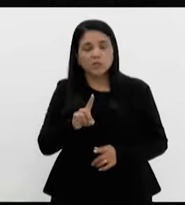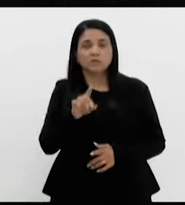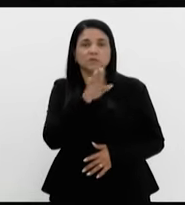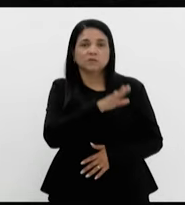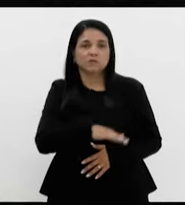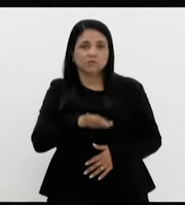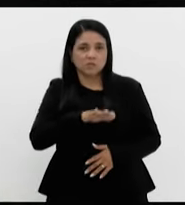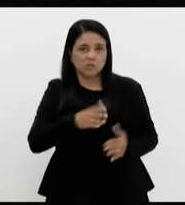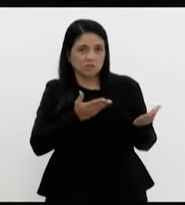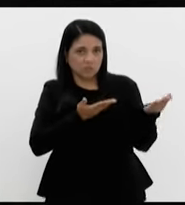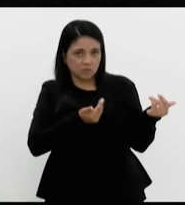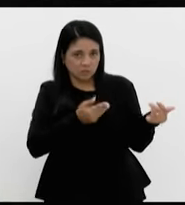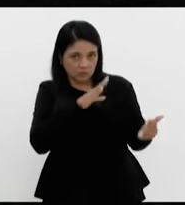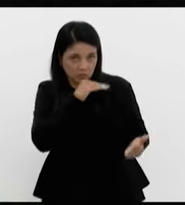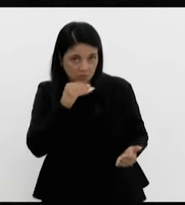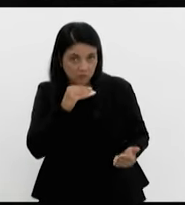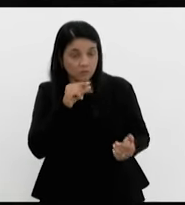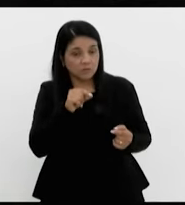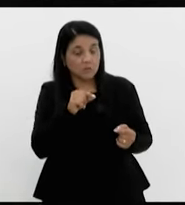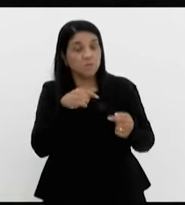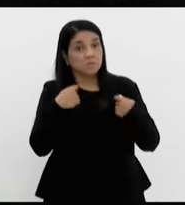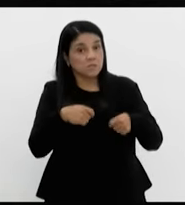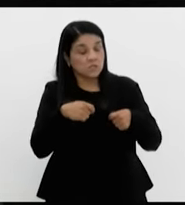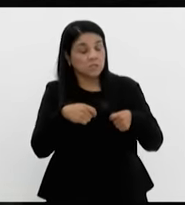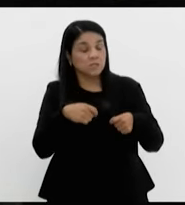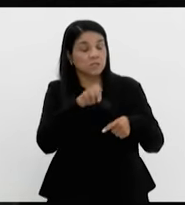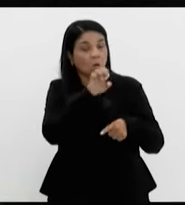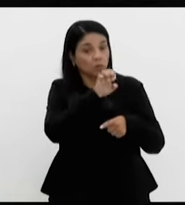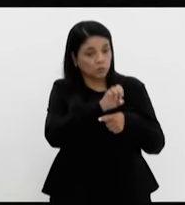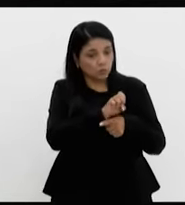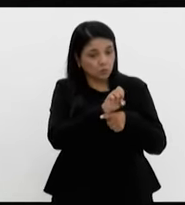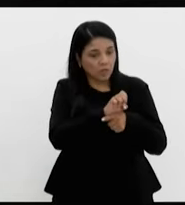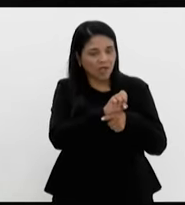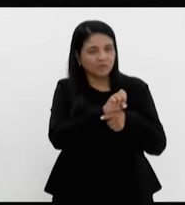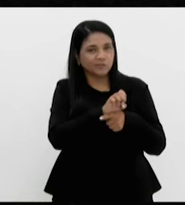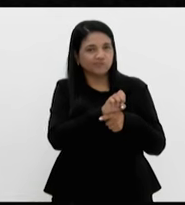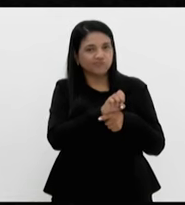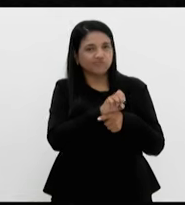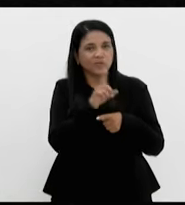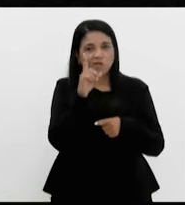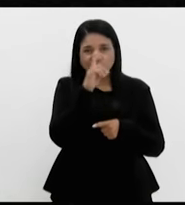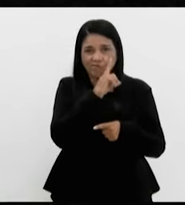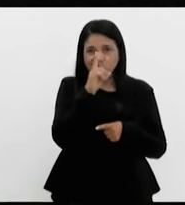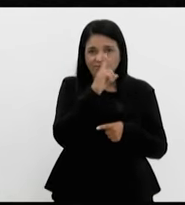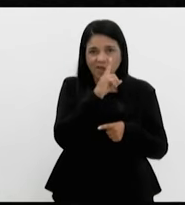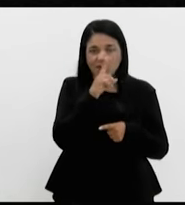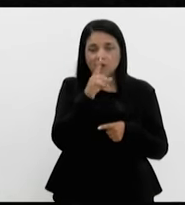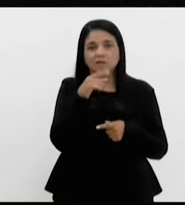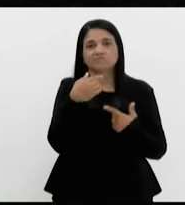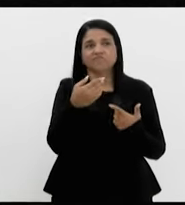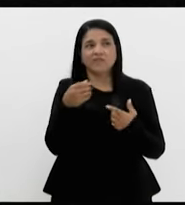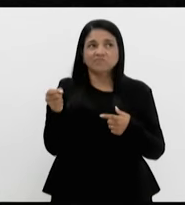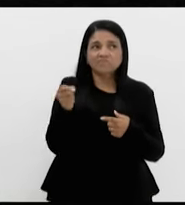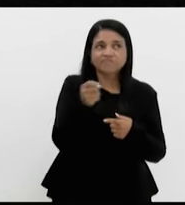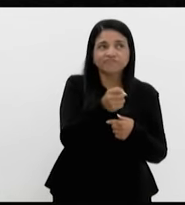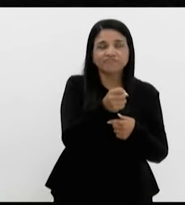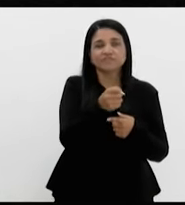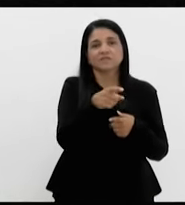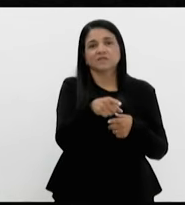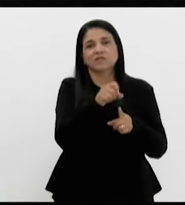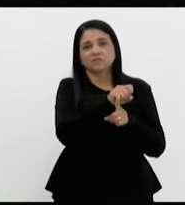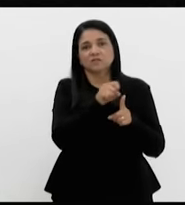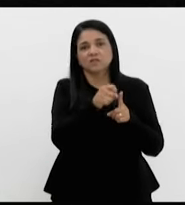adolescentes, sem olhar que o Estado está falhando na reinserção social da